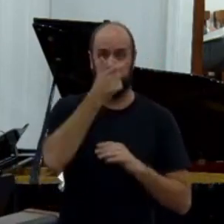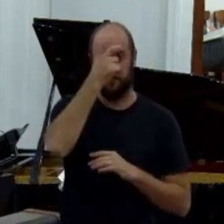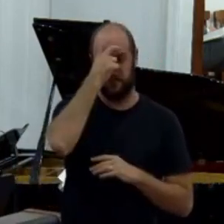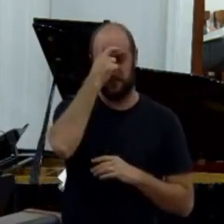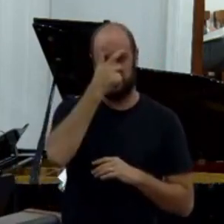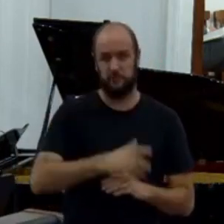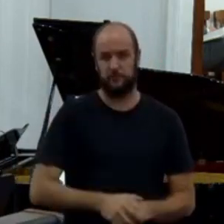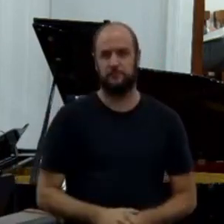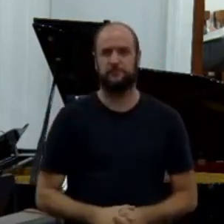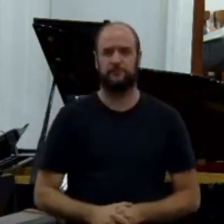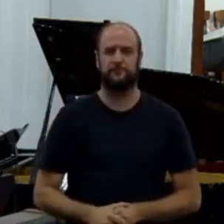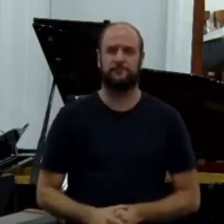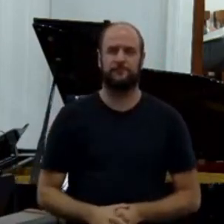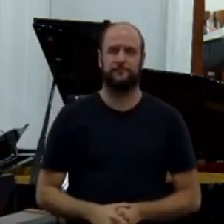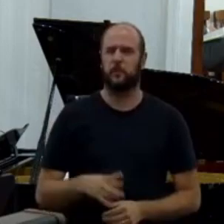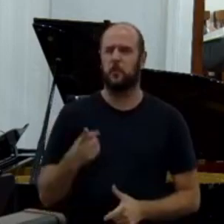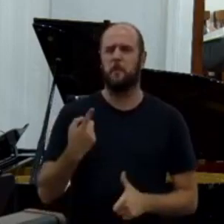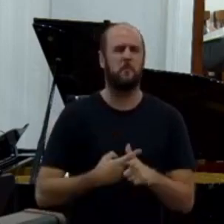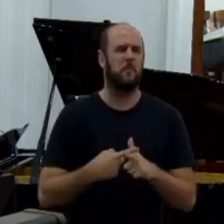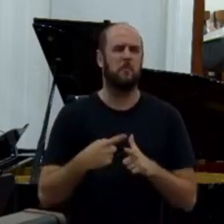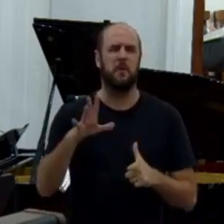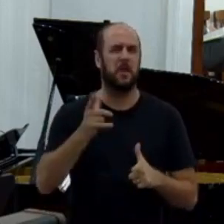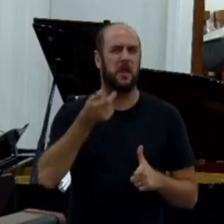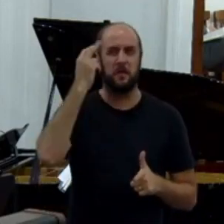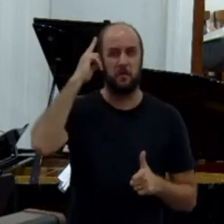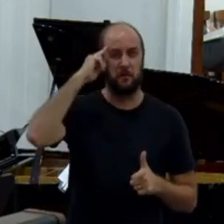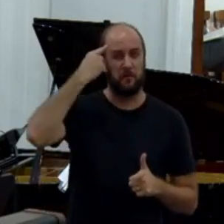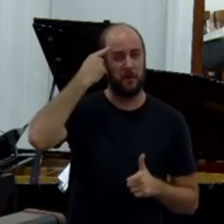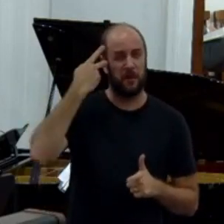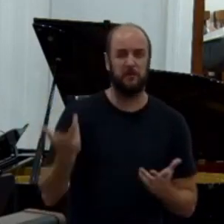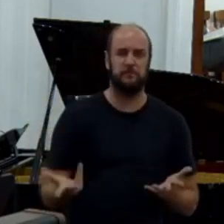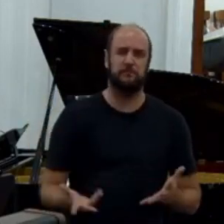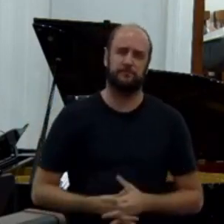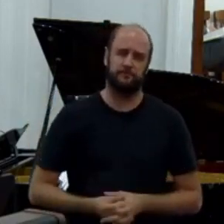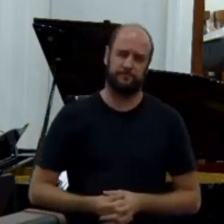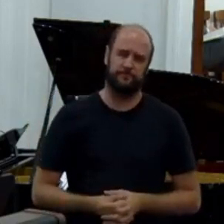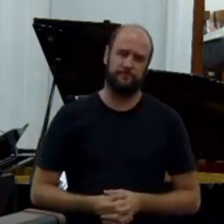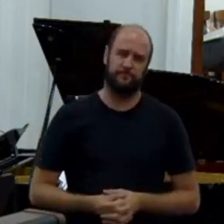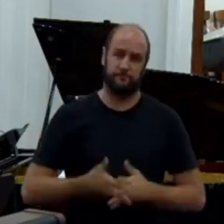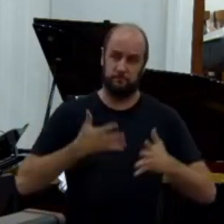mental. Ela tem um problema psiquiátrico.